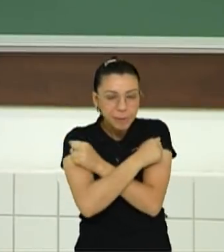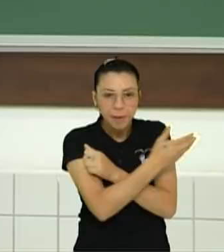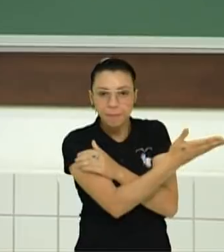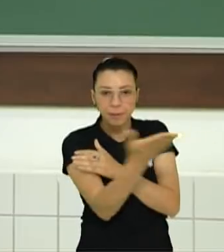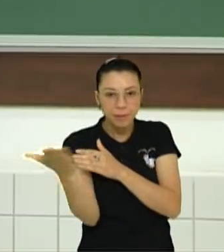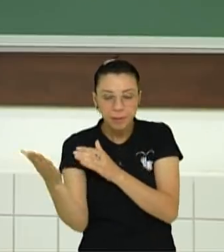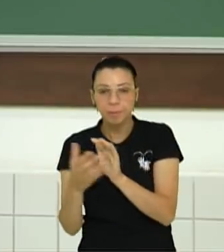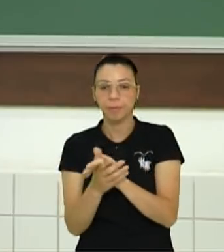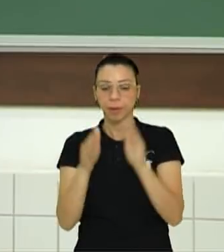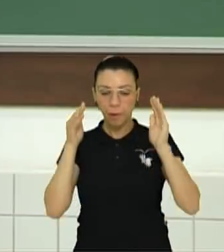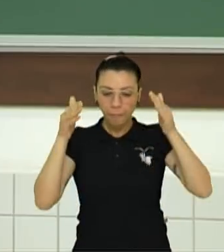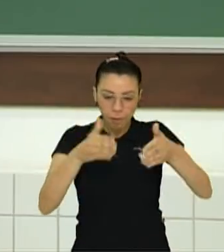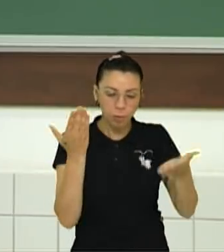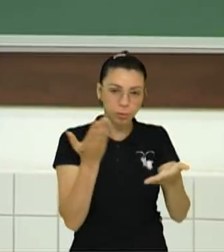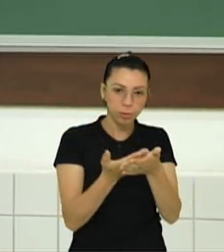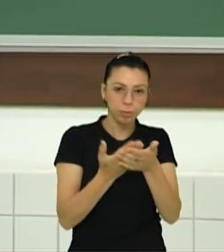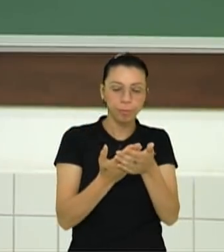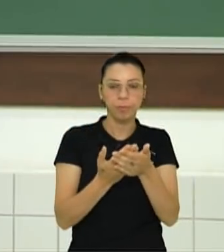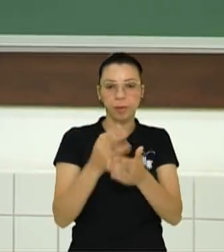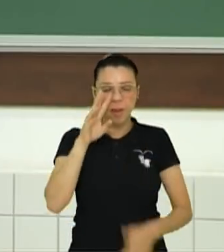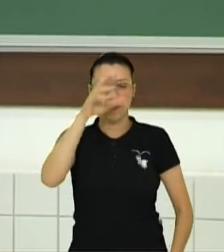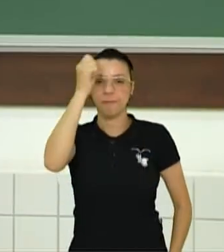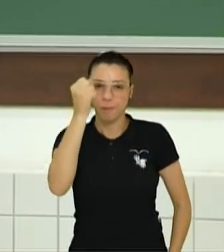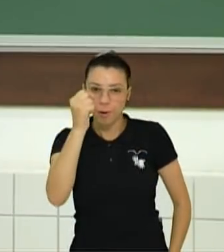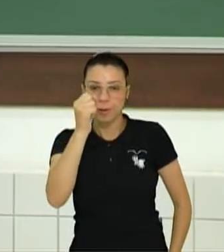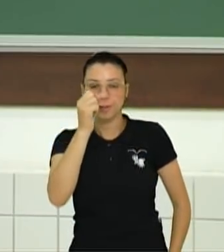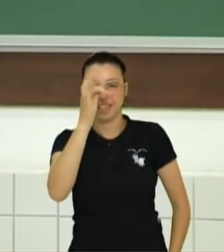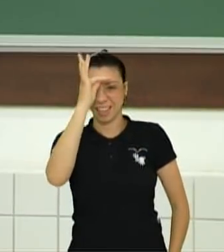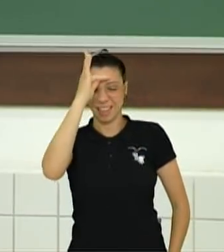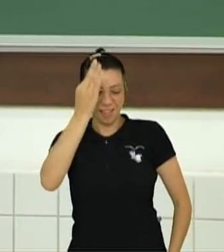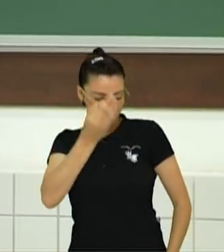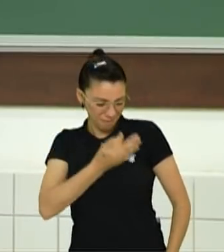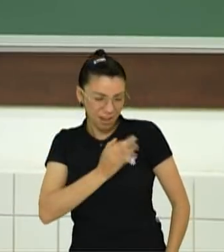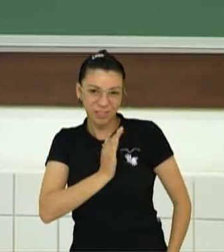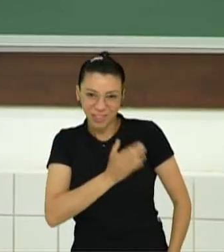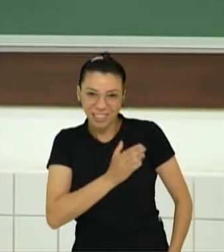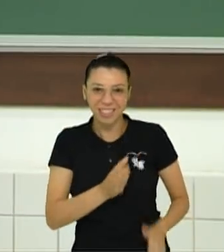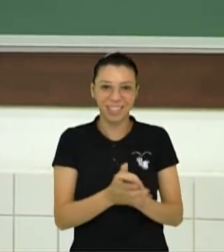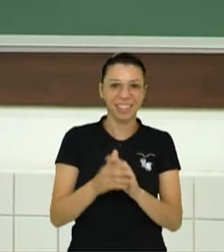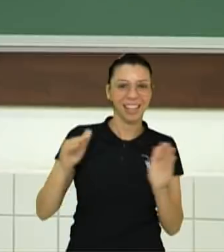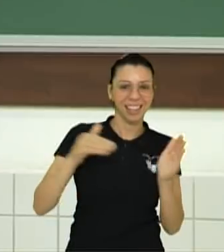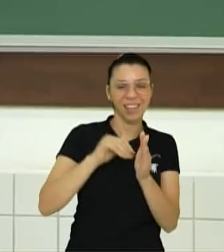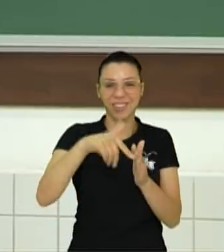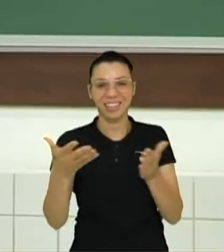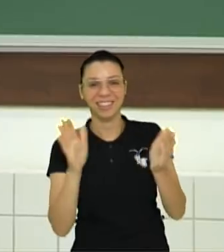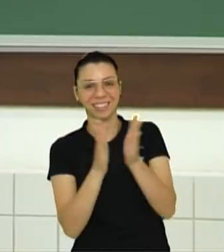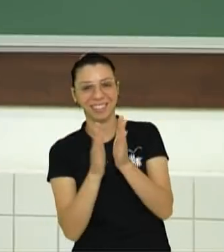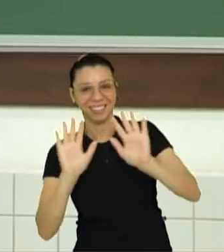vocês. Foco nos estudos. Força, porque fé não faz mal a ninguém. Até a próxima. Valeu!